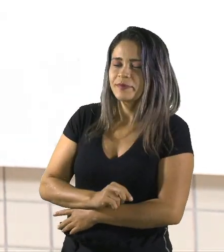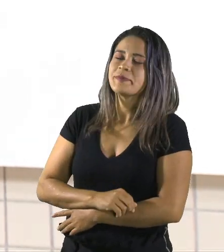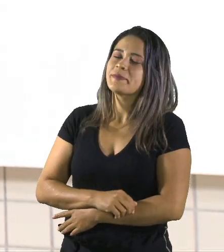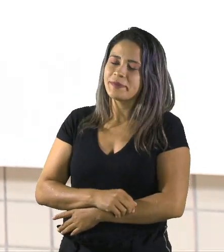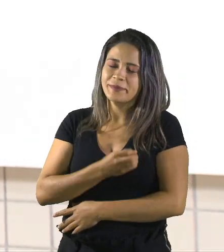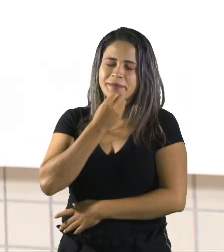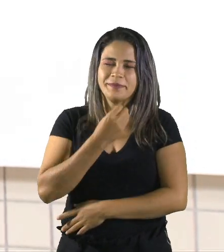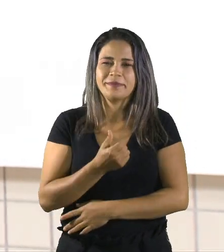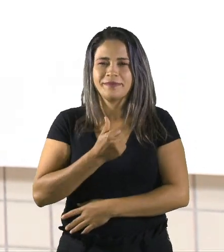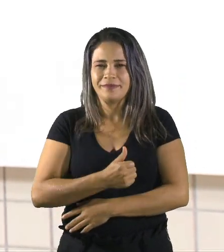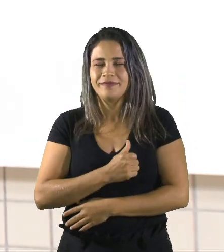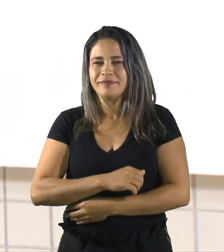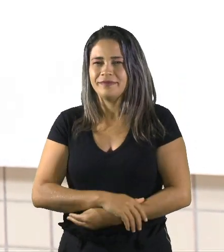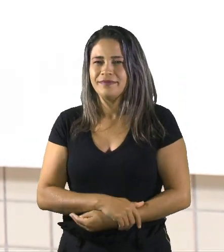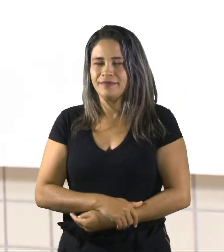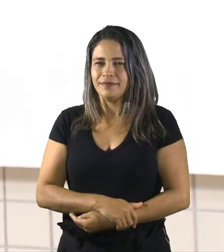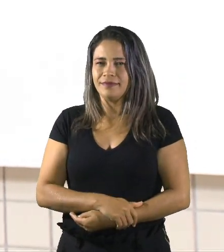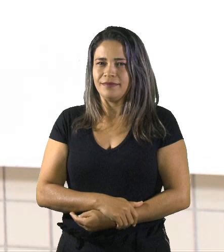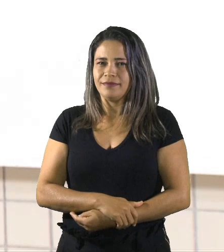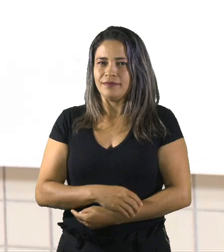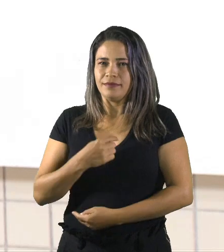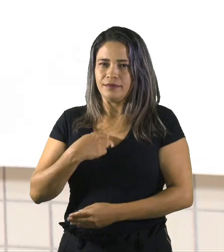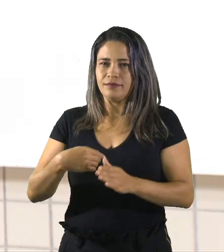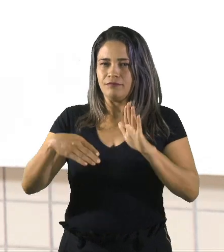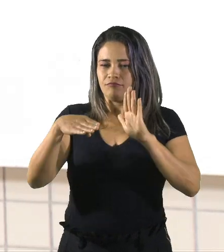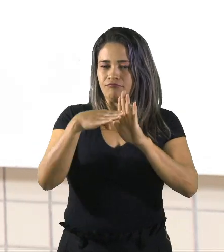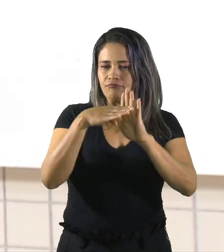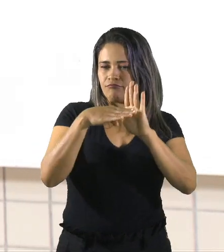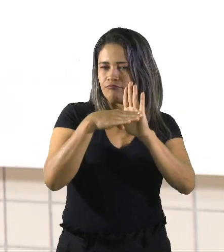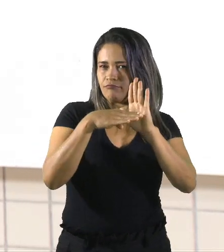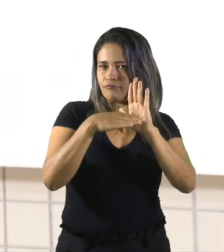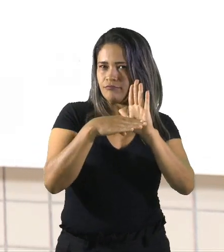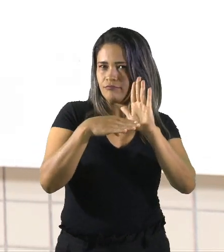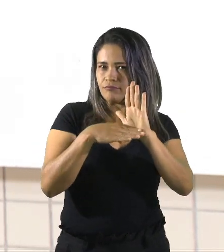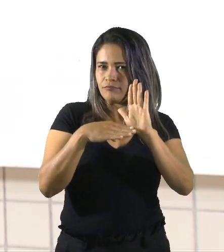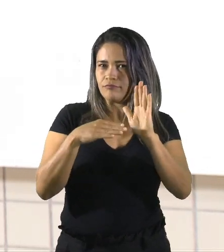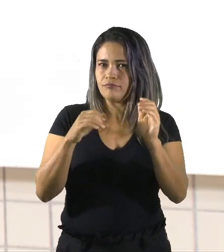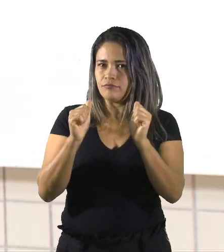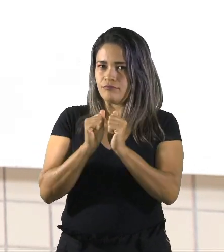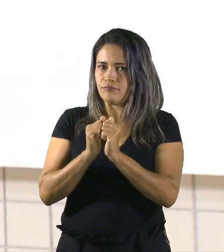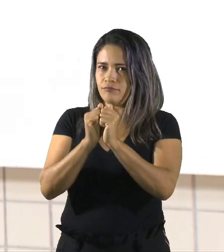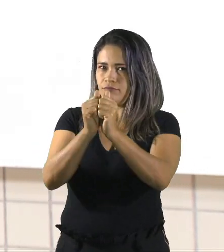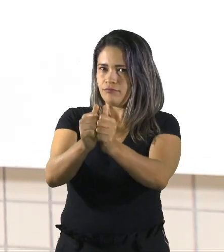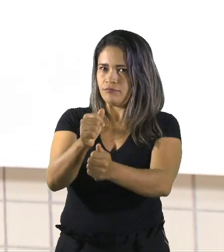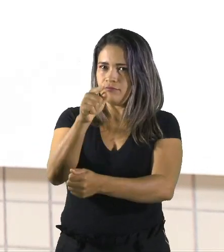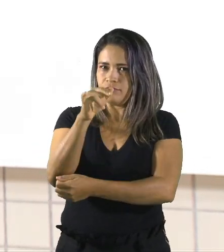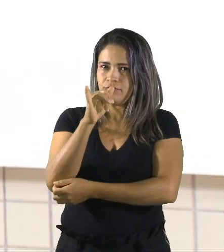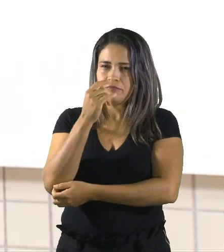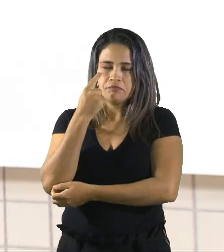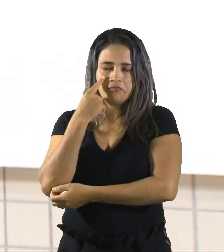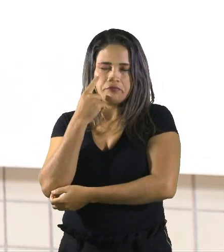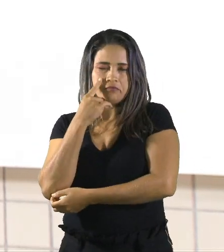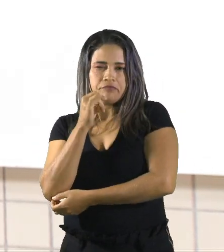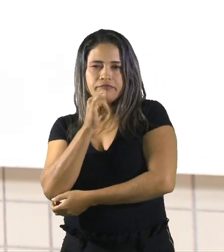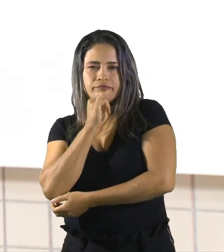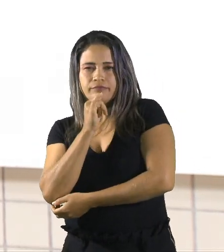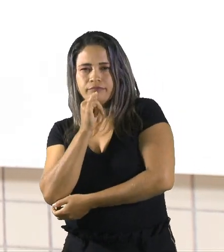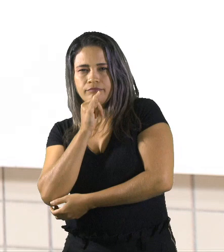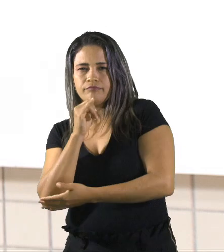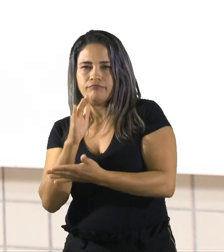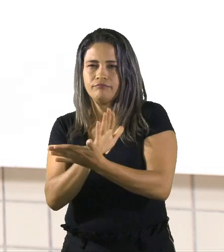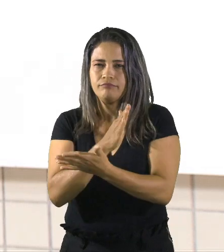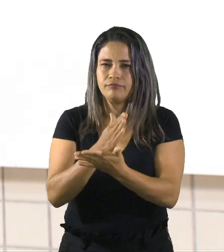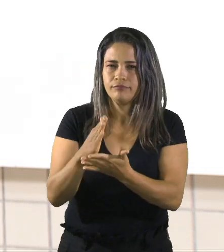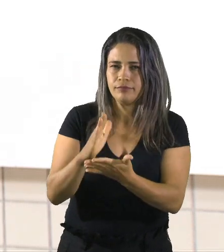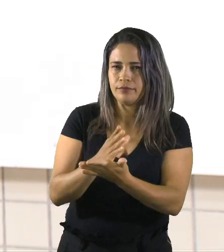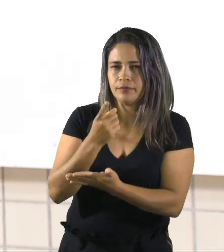eu vou fazer esse passo a passo com vocês, vamos ver alguns exemplos para a gente